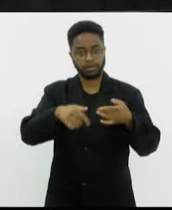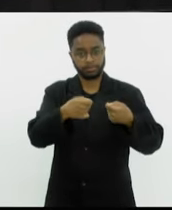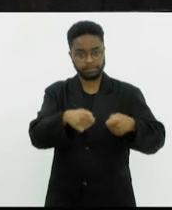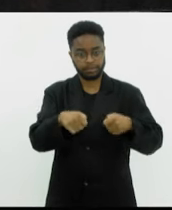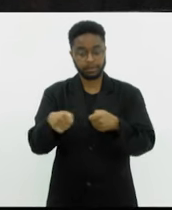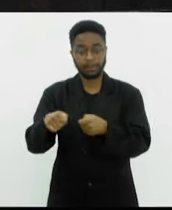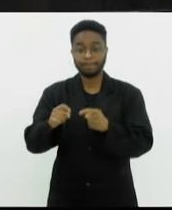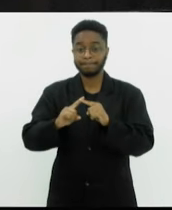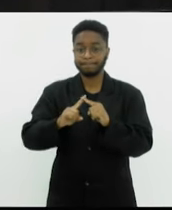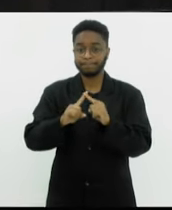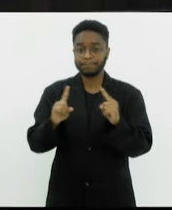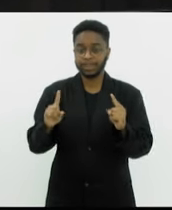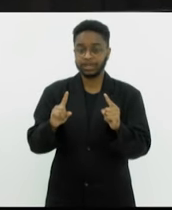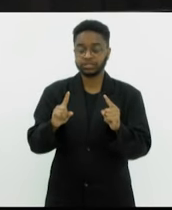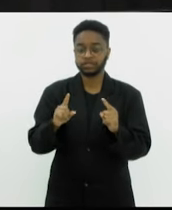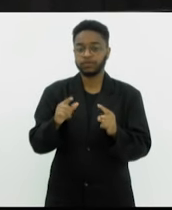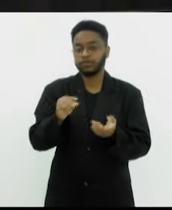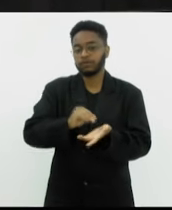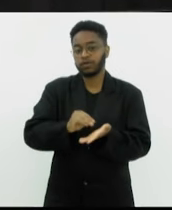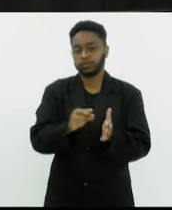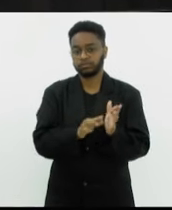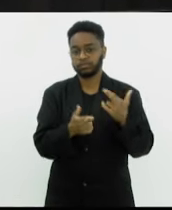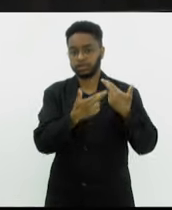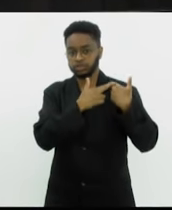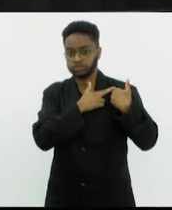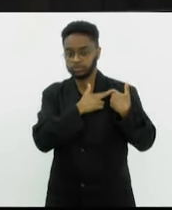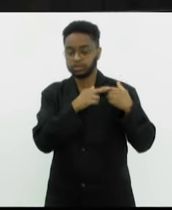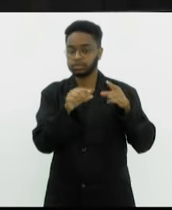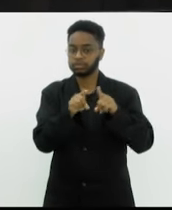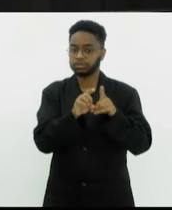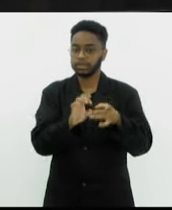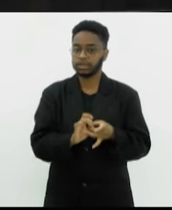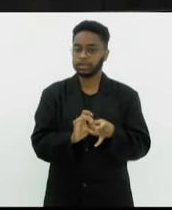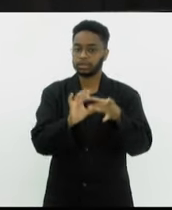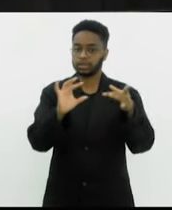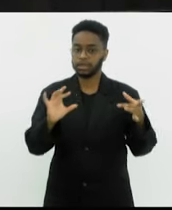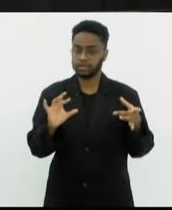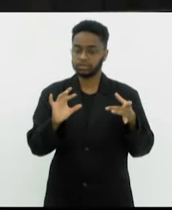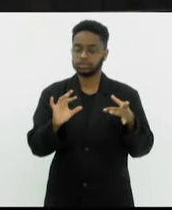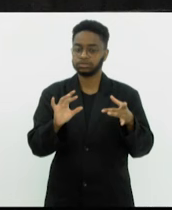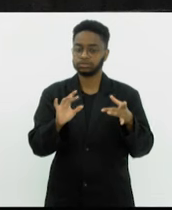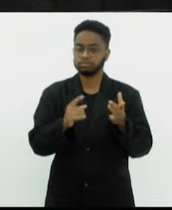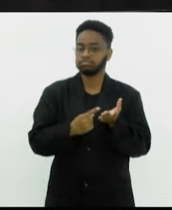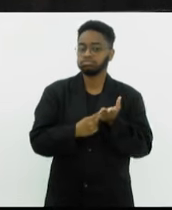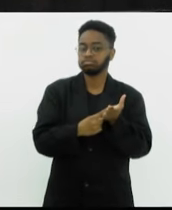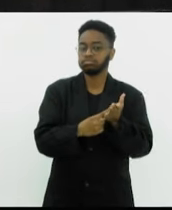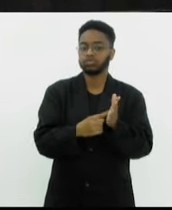Mas, de forma irresponsável, permite o agendamento